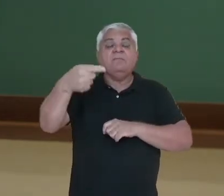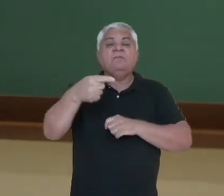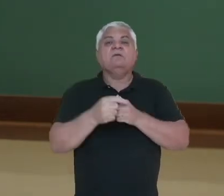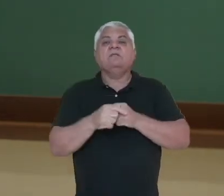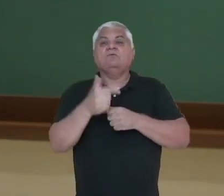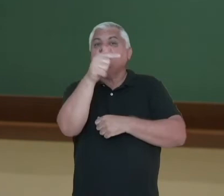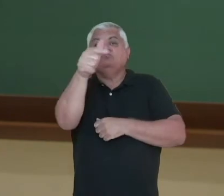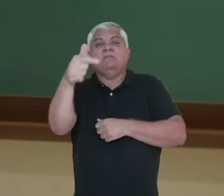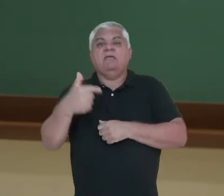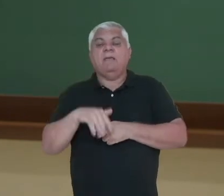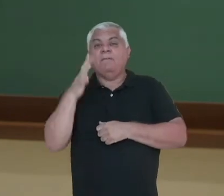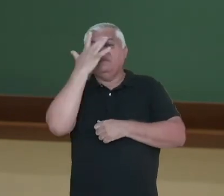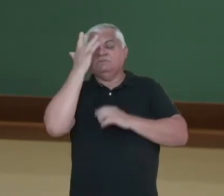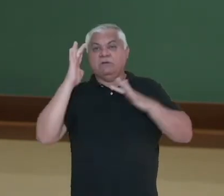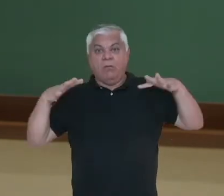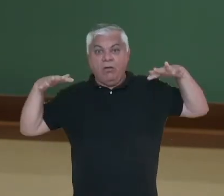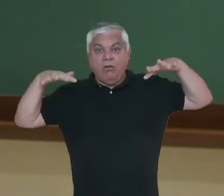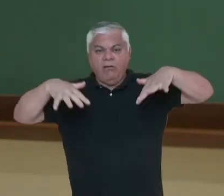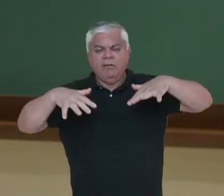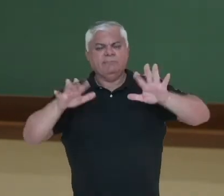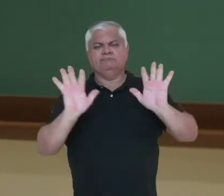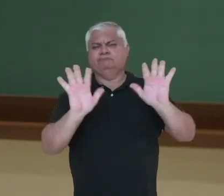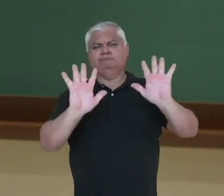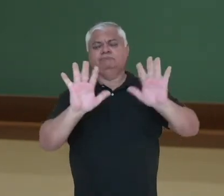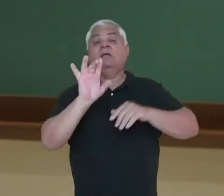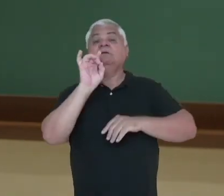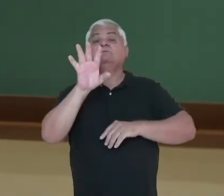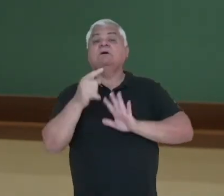existe a necessidade do público na performance, mas existe a necessidade da